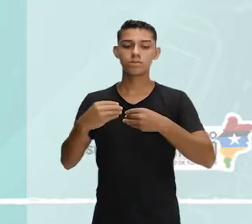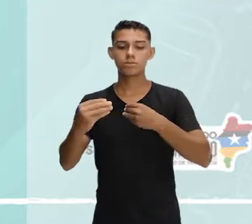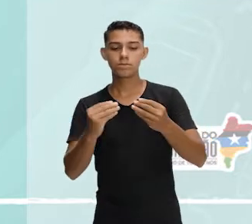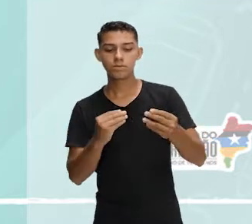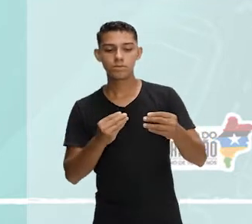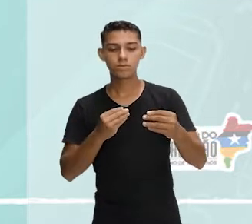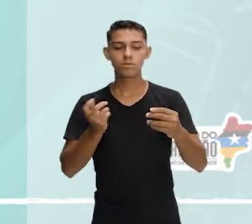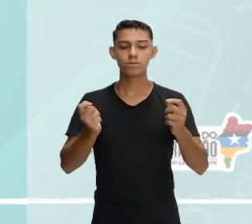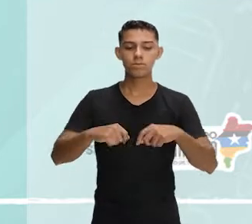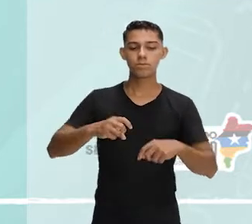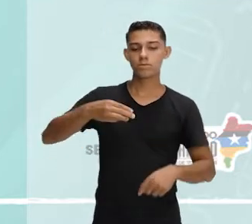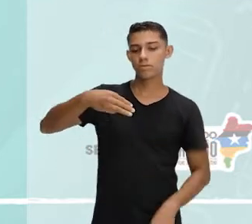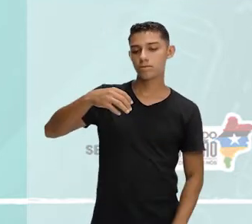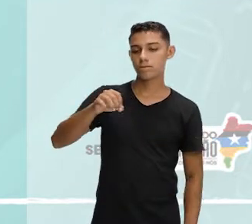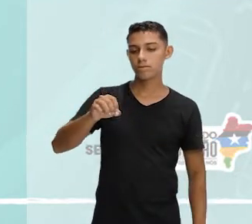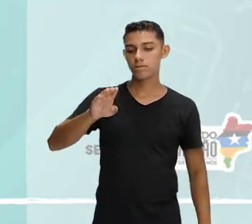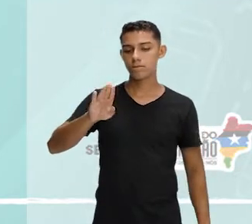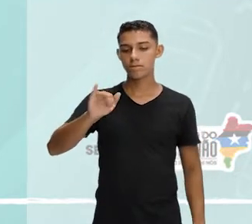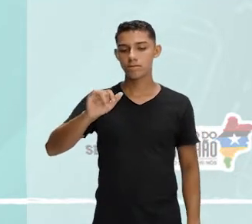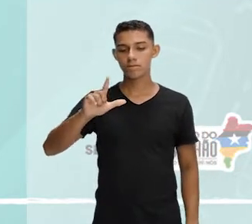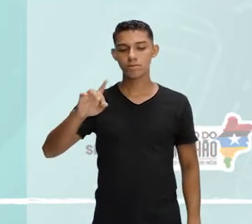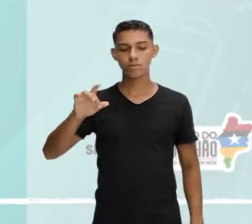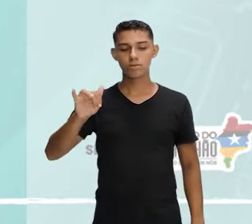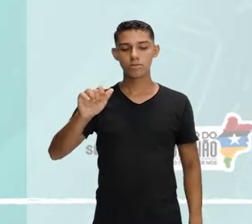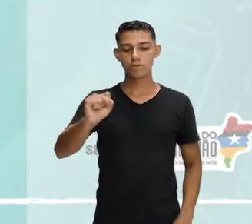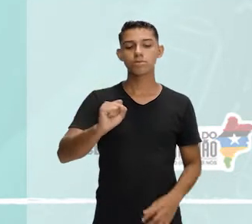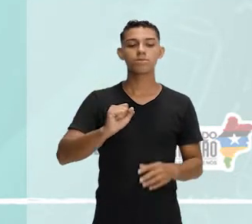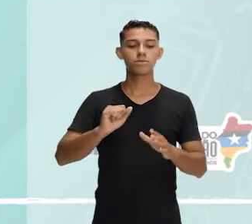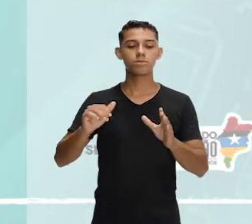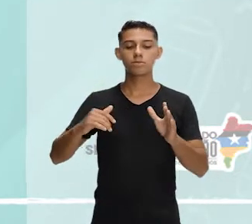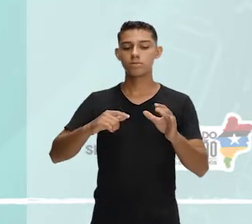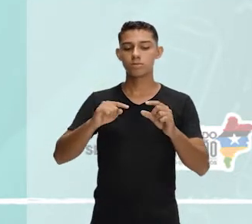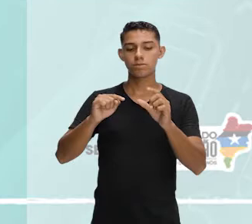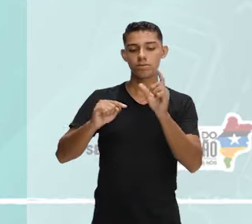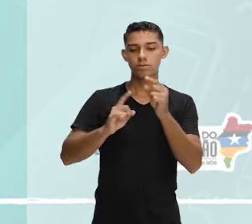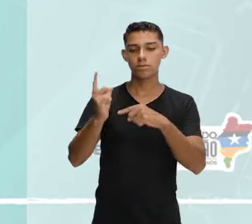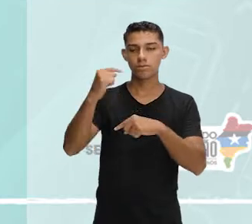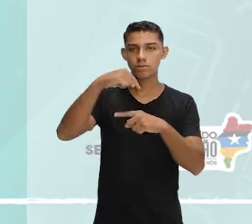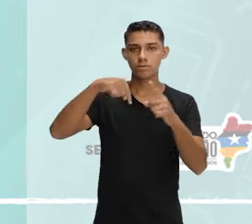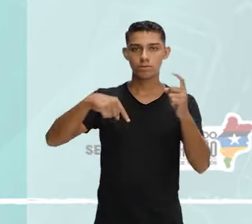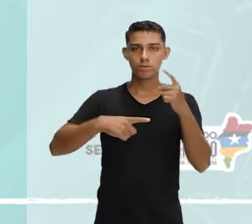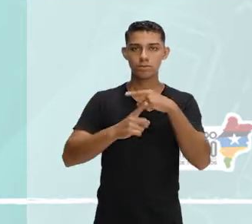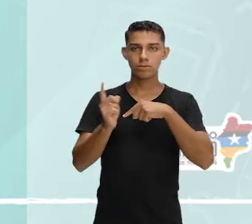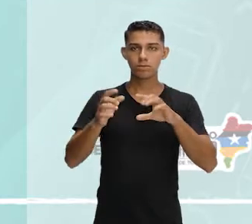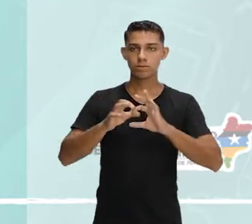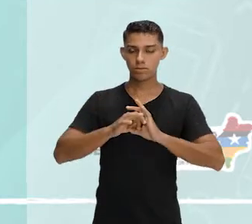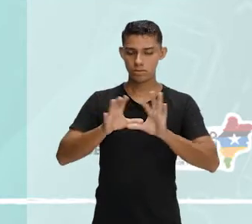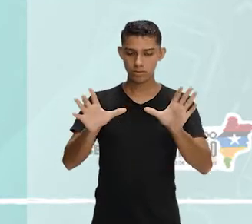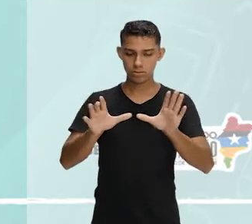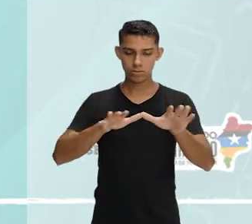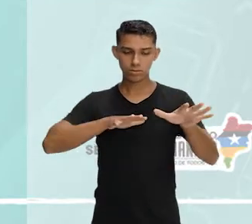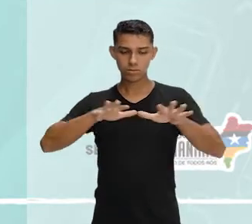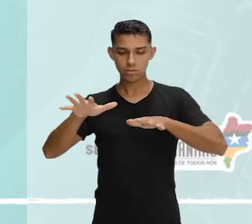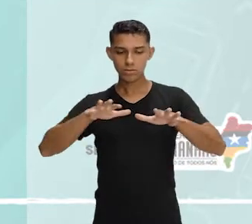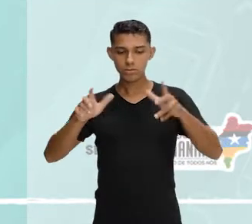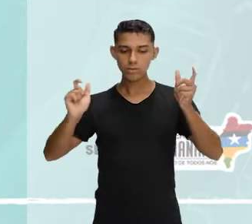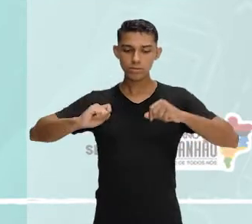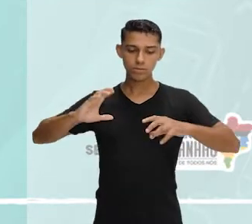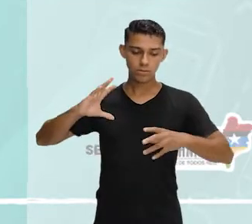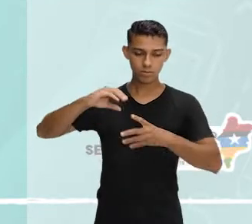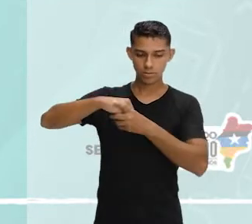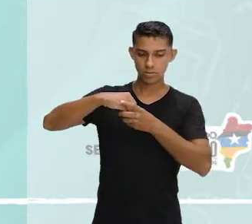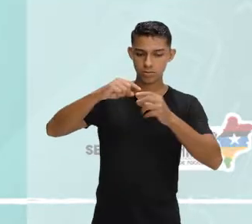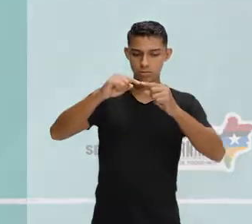mobilidade, ou seja, eles transitam livremente, né? Eles podem se movimentar dentro